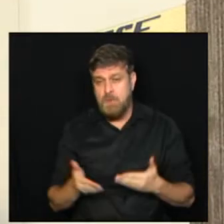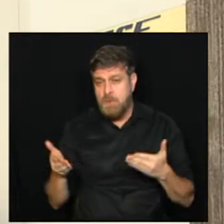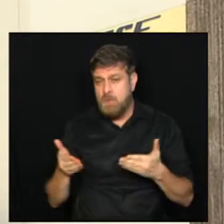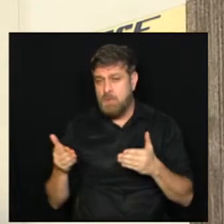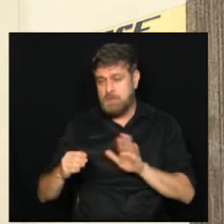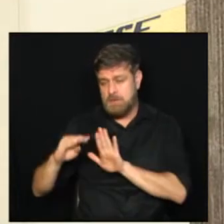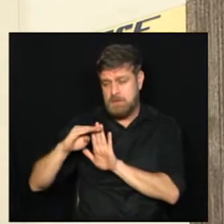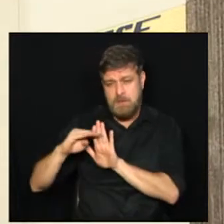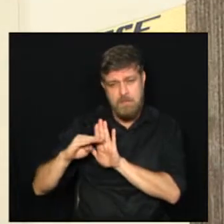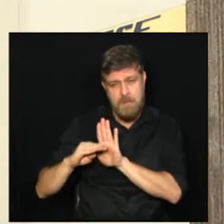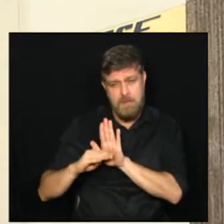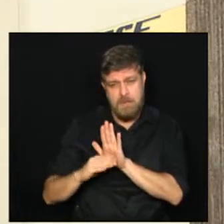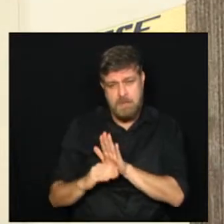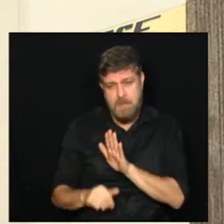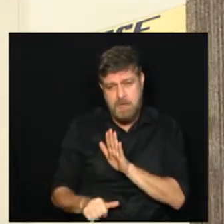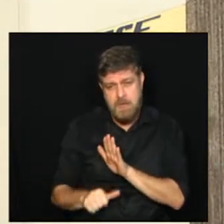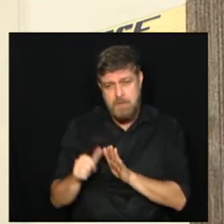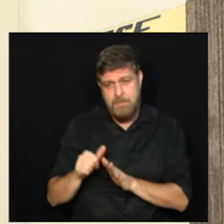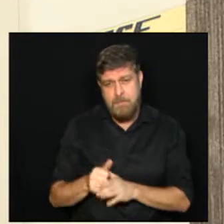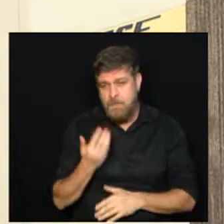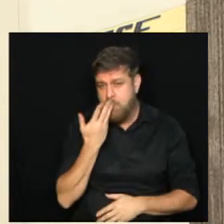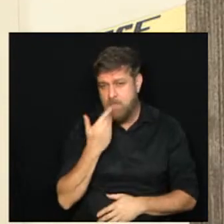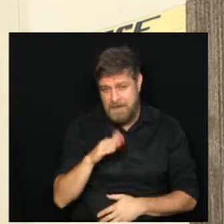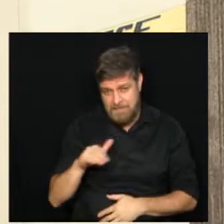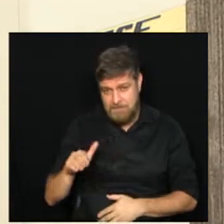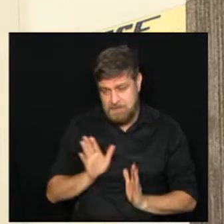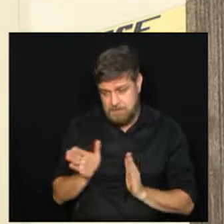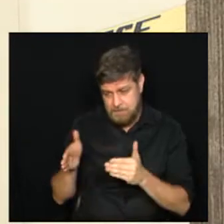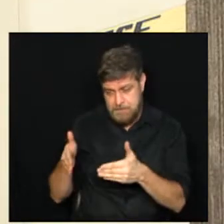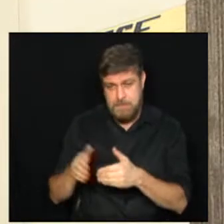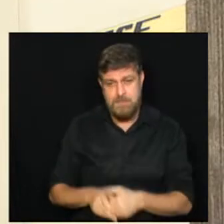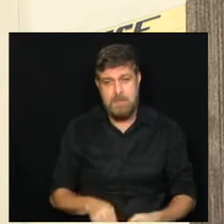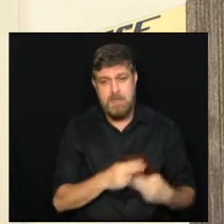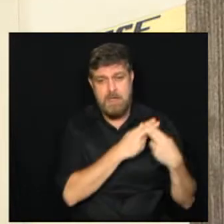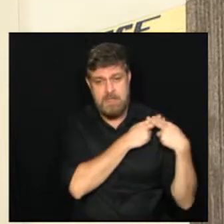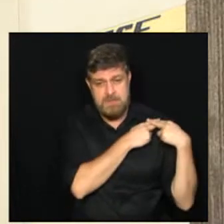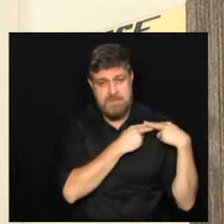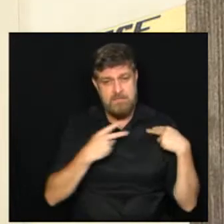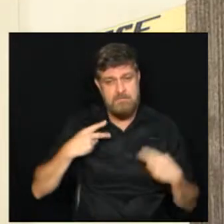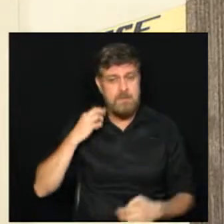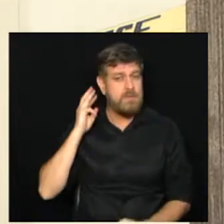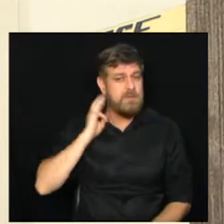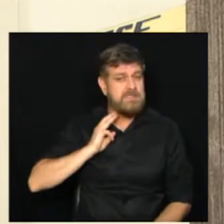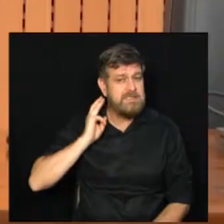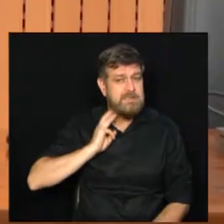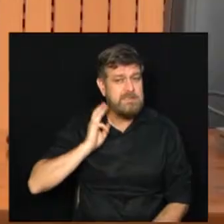o programa Primeira Infância. Acompanhe na presidência do vereador Cecílio Santos.